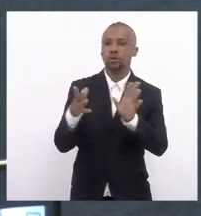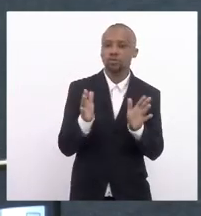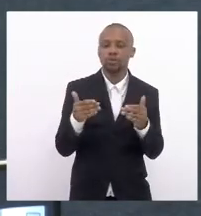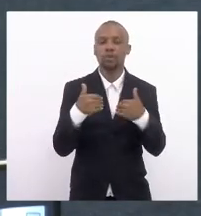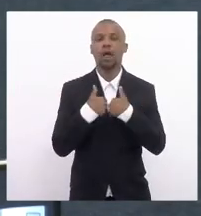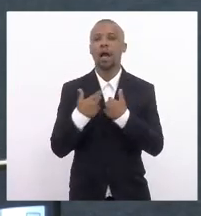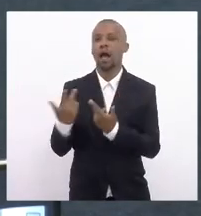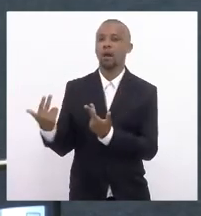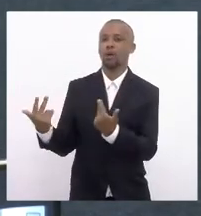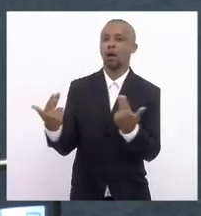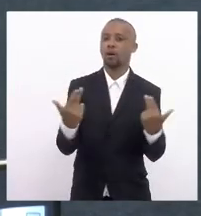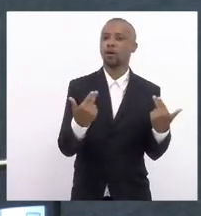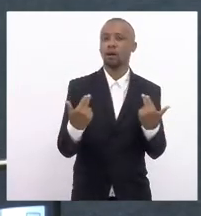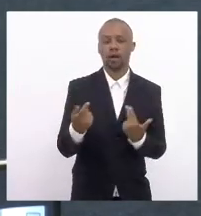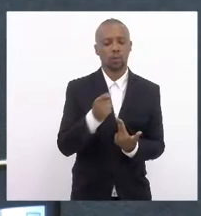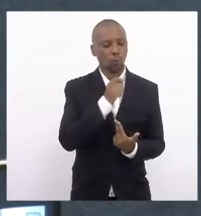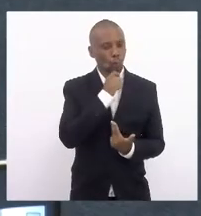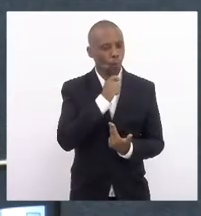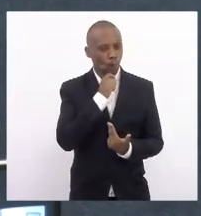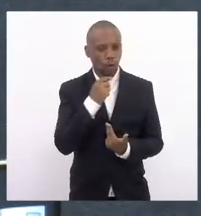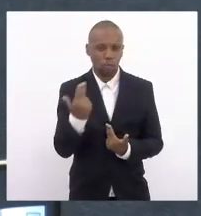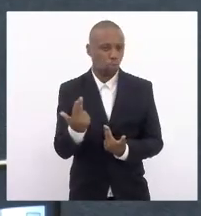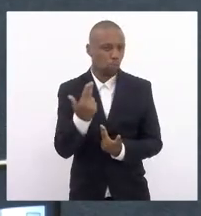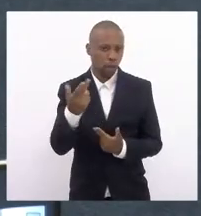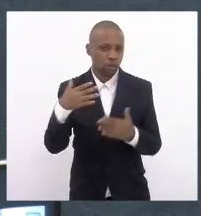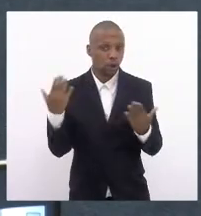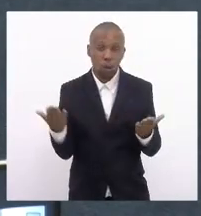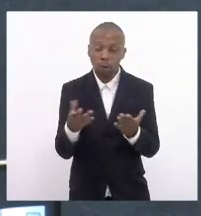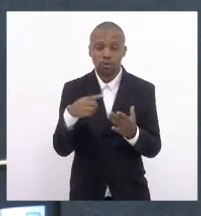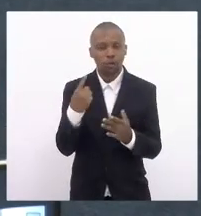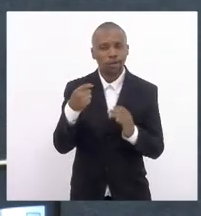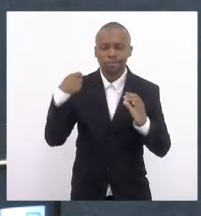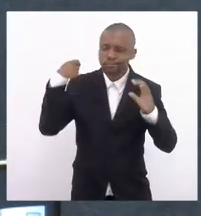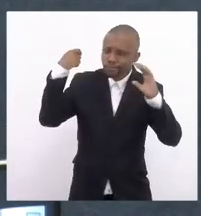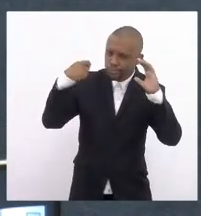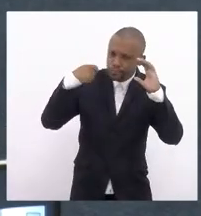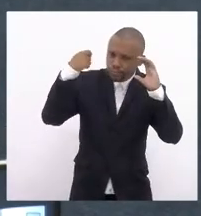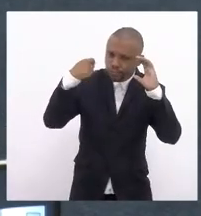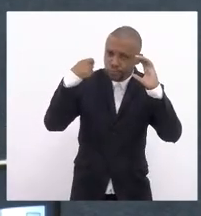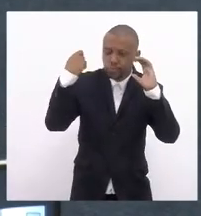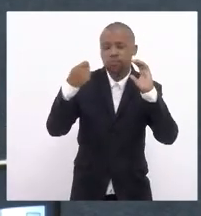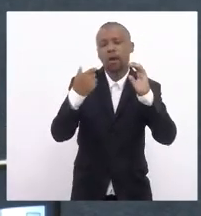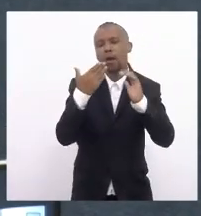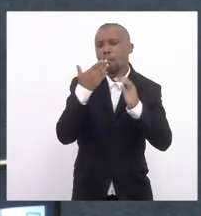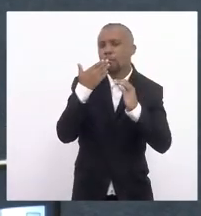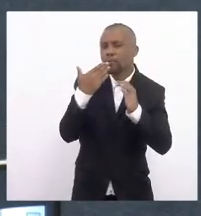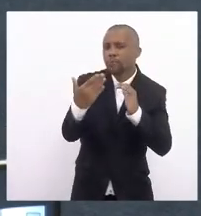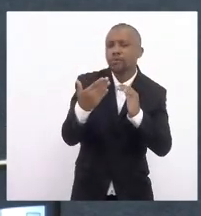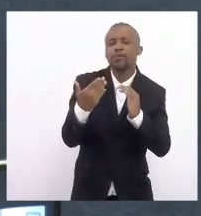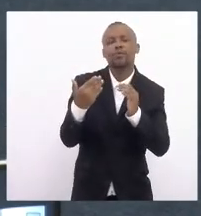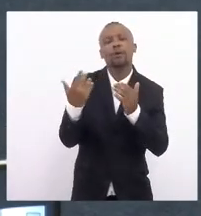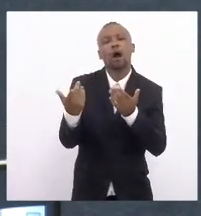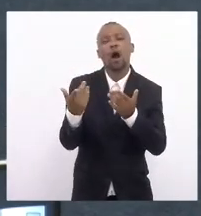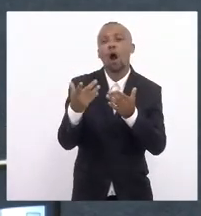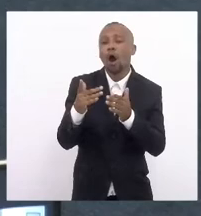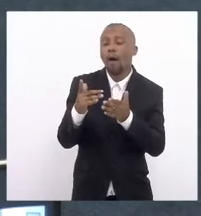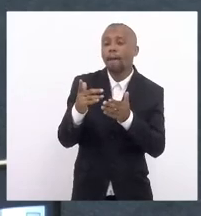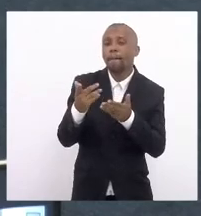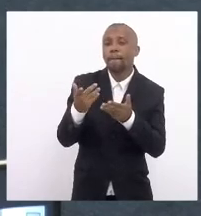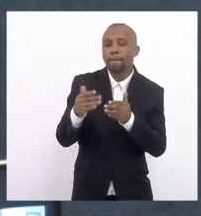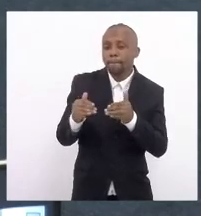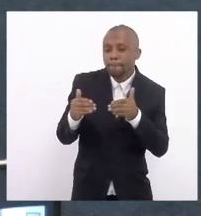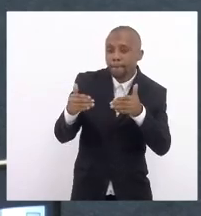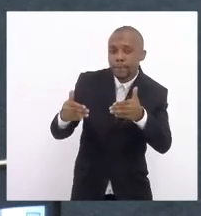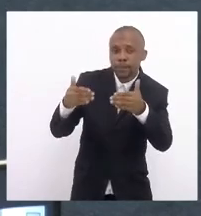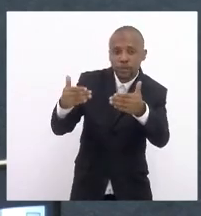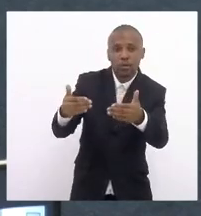modo. Então, nós já fizemos hoje um vídeo pedindo ao ministro que vai avaliar a